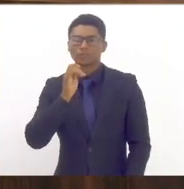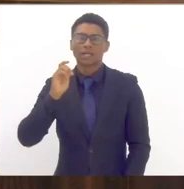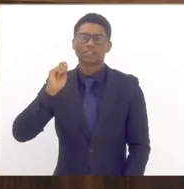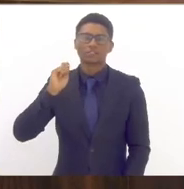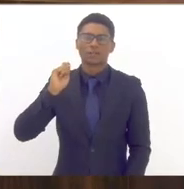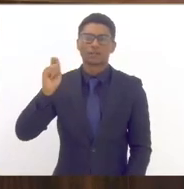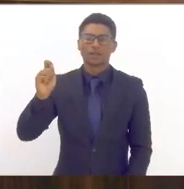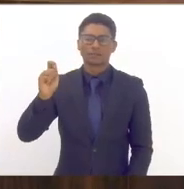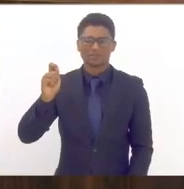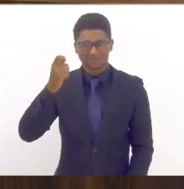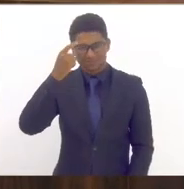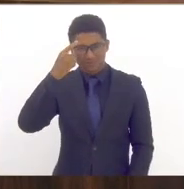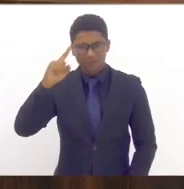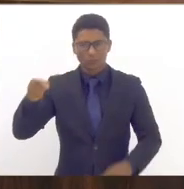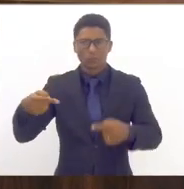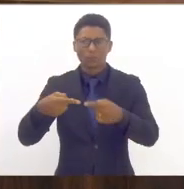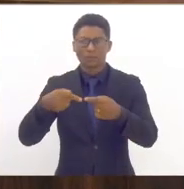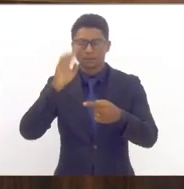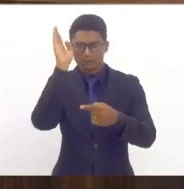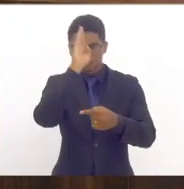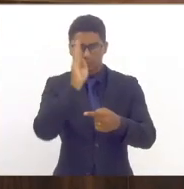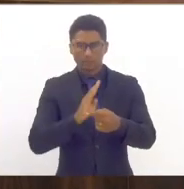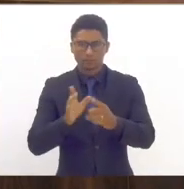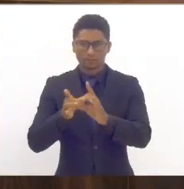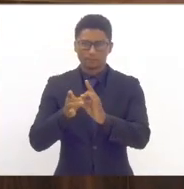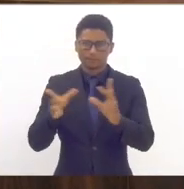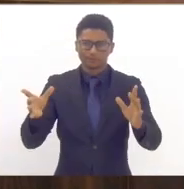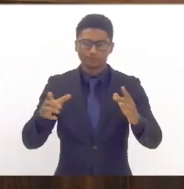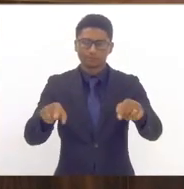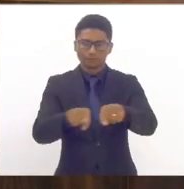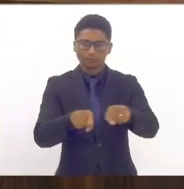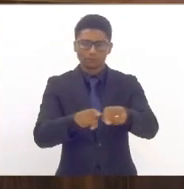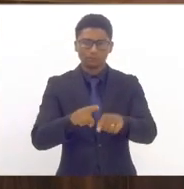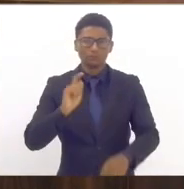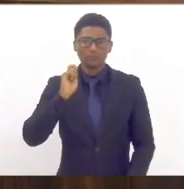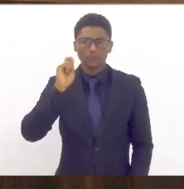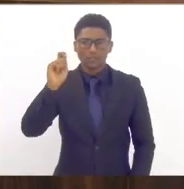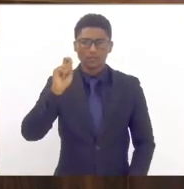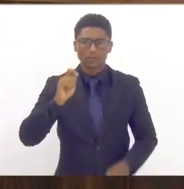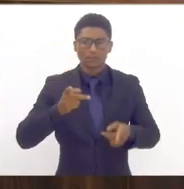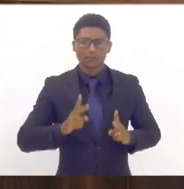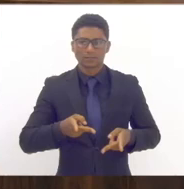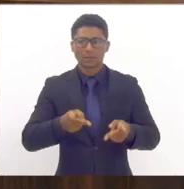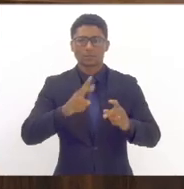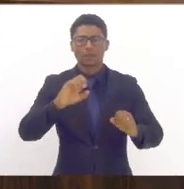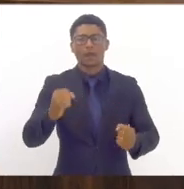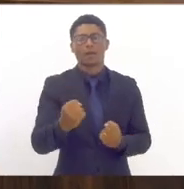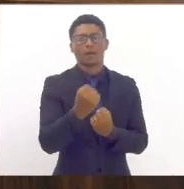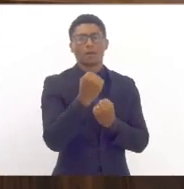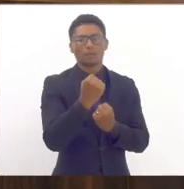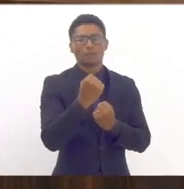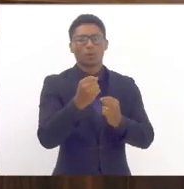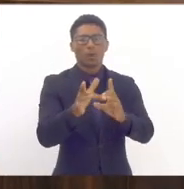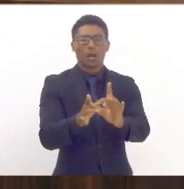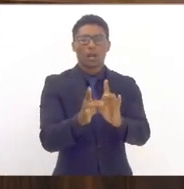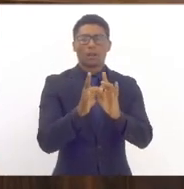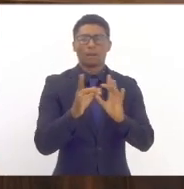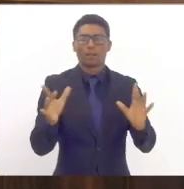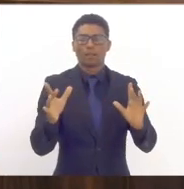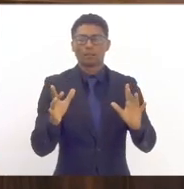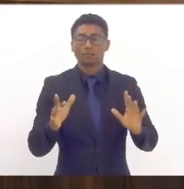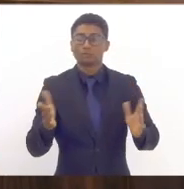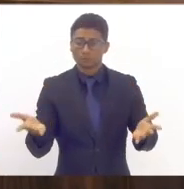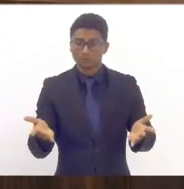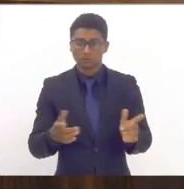do que um mártir da independência, Tiradentes foi um grande defensor da liberdade. E liberdade é uma palavra que combina